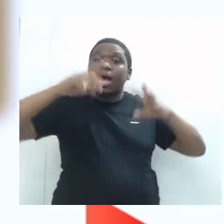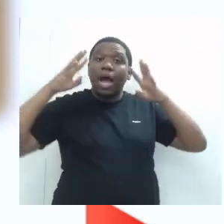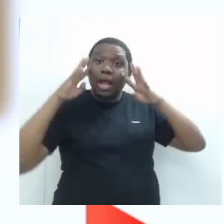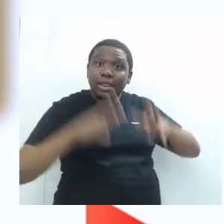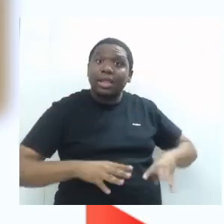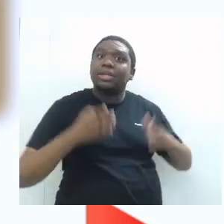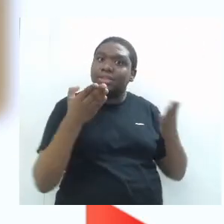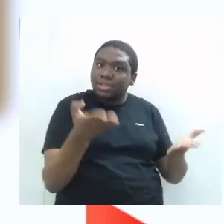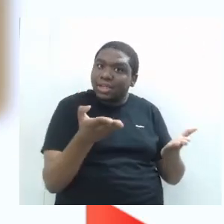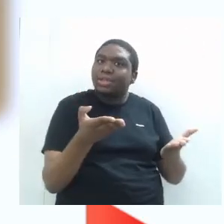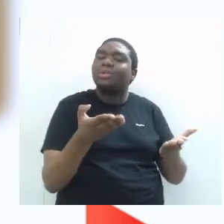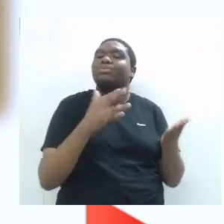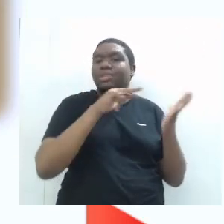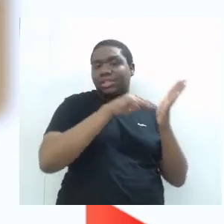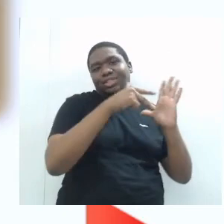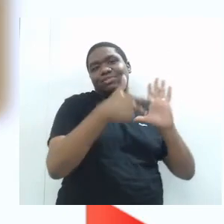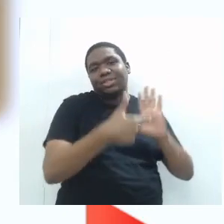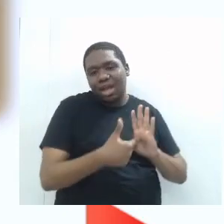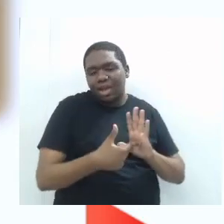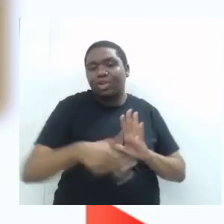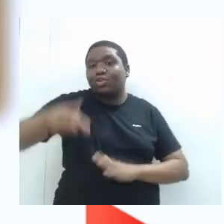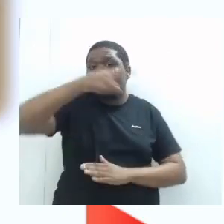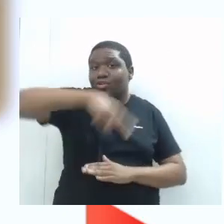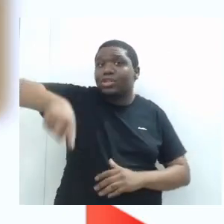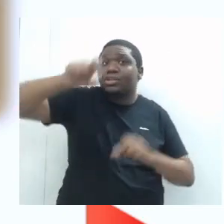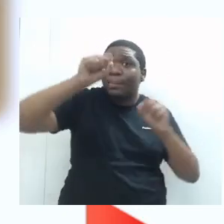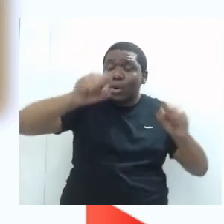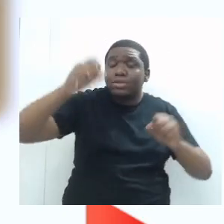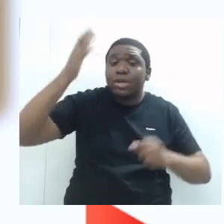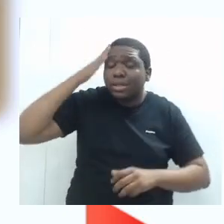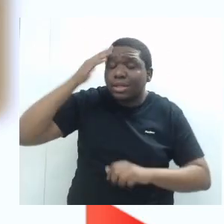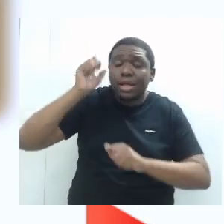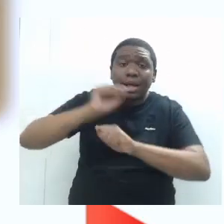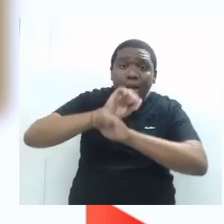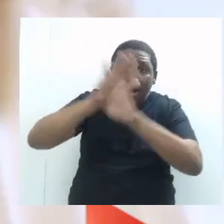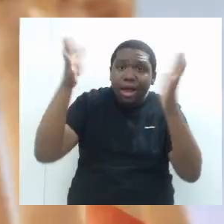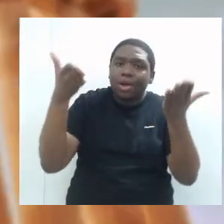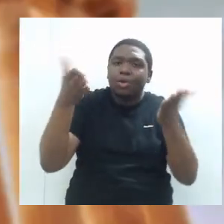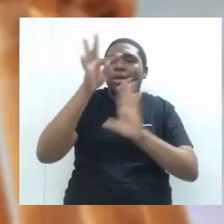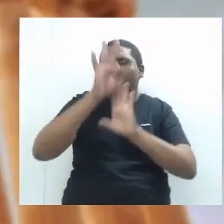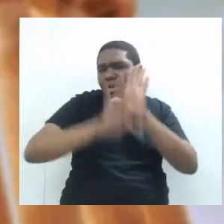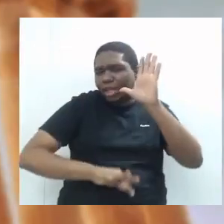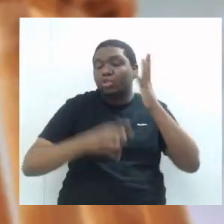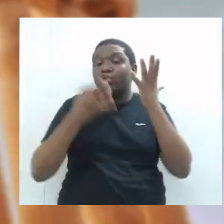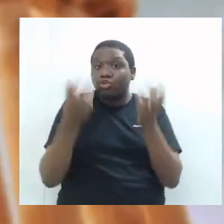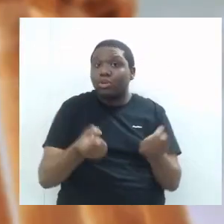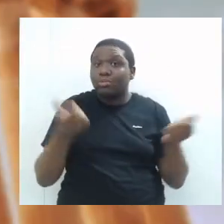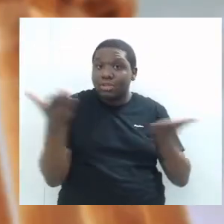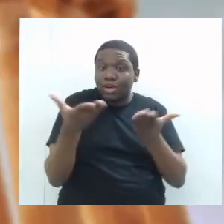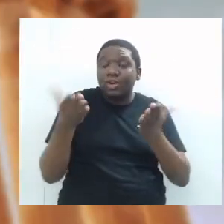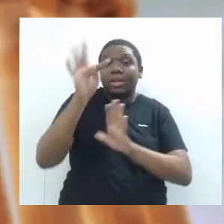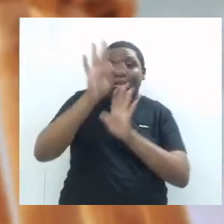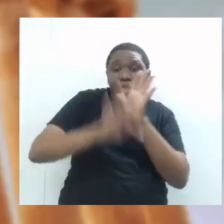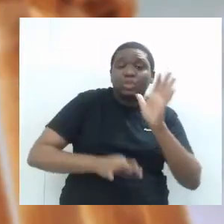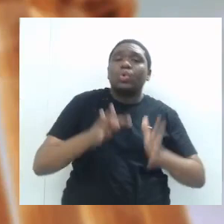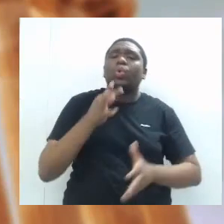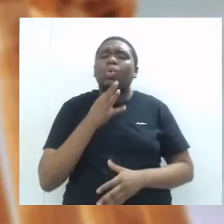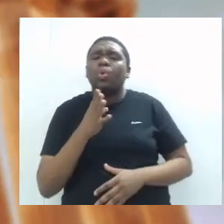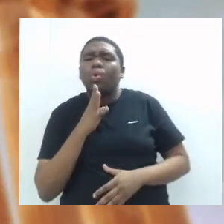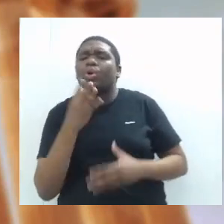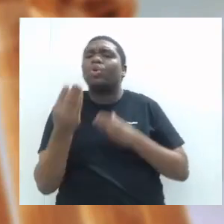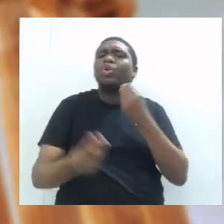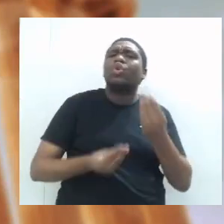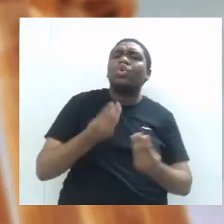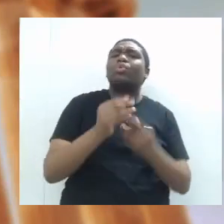nessa representação para que vocês possam entender o texto. E vamos para o texto agora, conhecer um pouco sobre